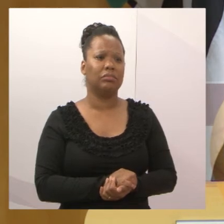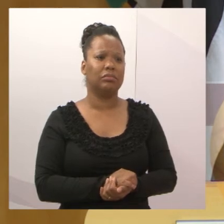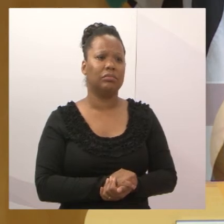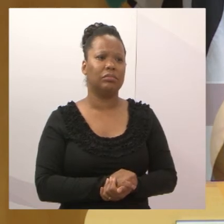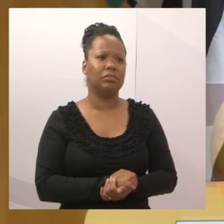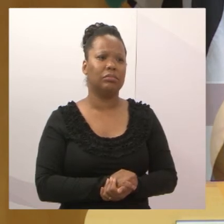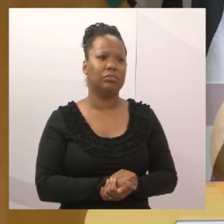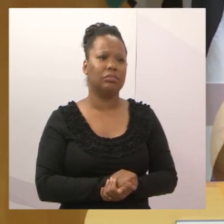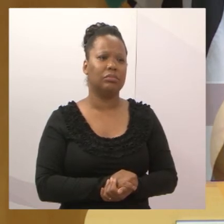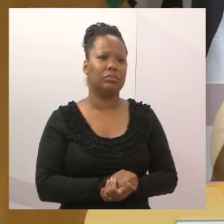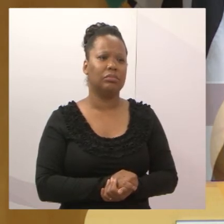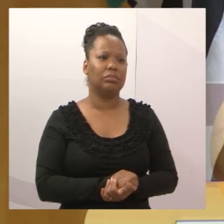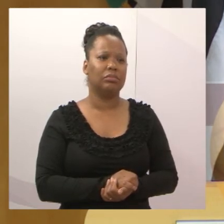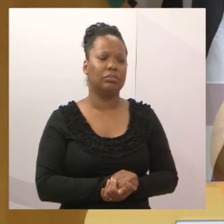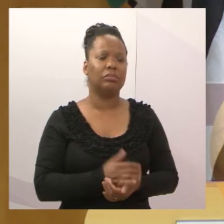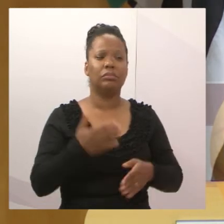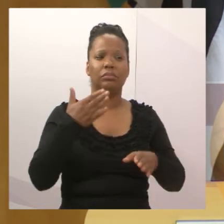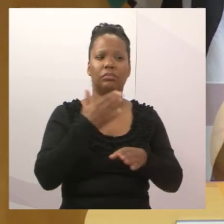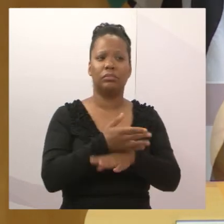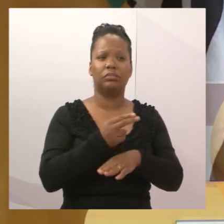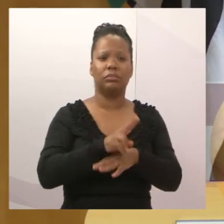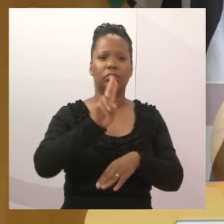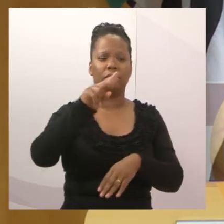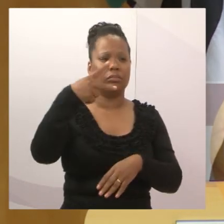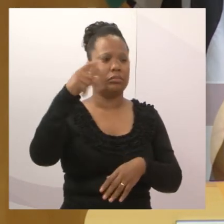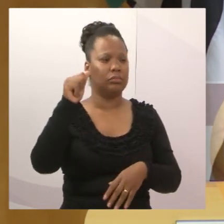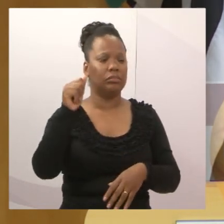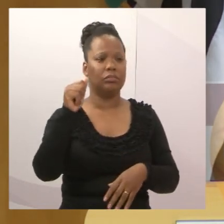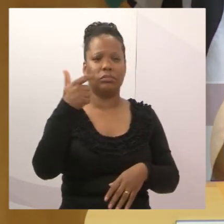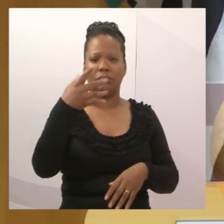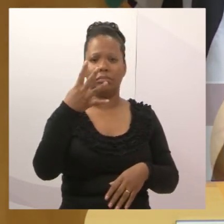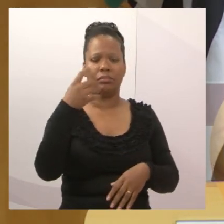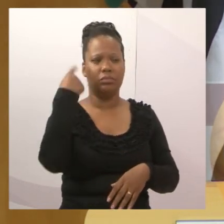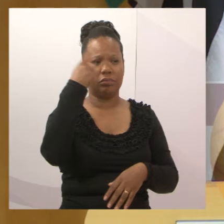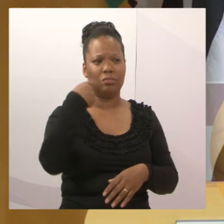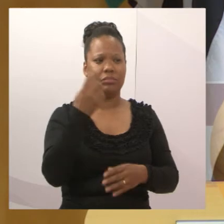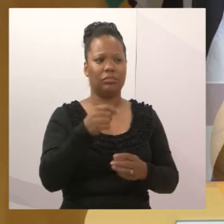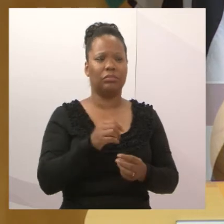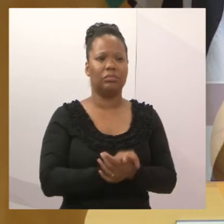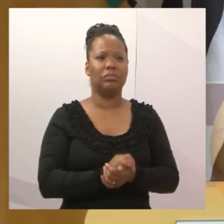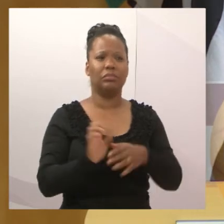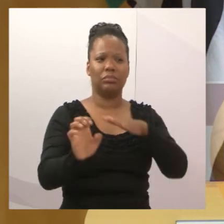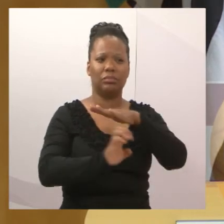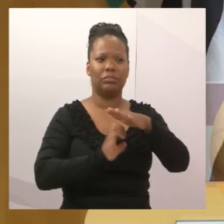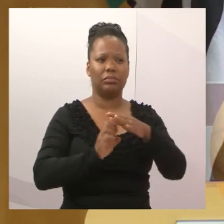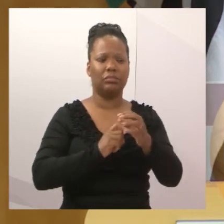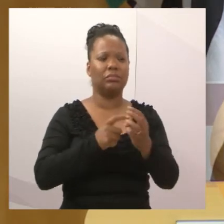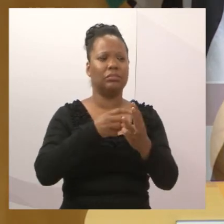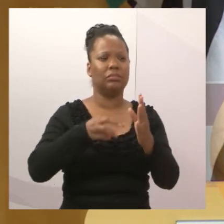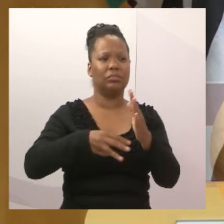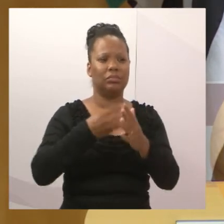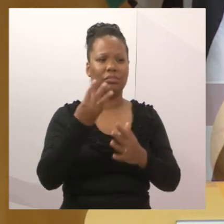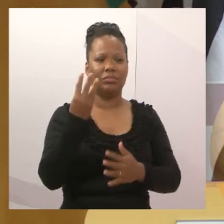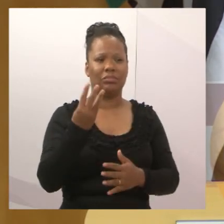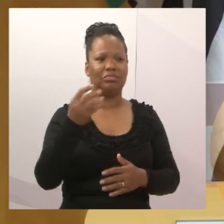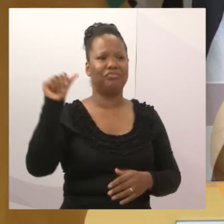Aí você pega, por exemplo, o atendimento da UPA 24 horas, que é terceirizada, que é uma lástima, tem